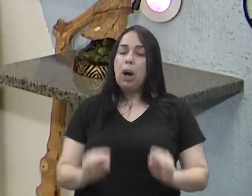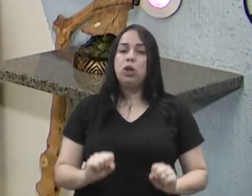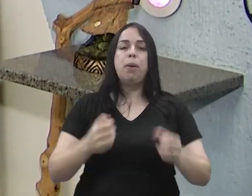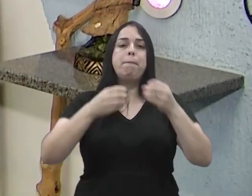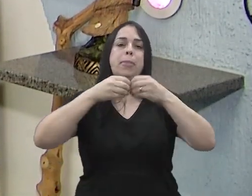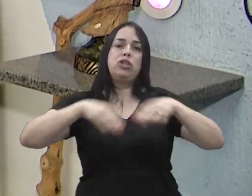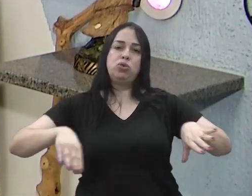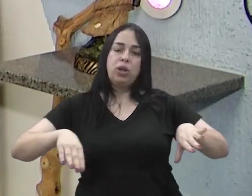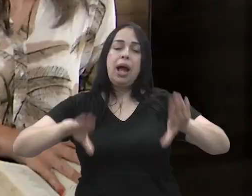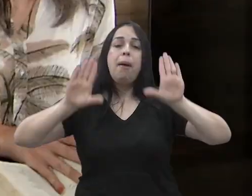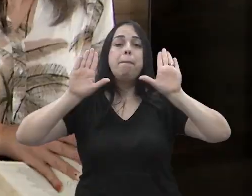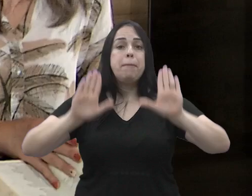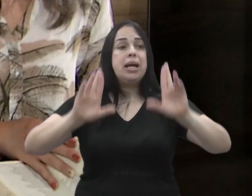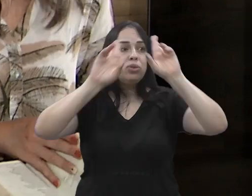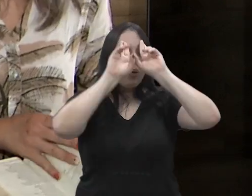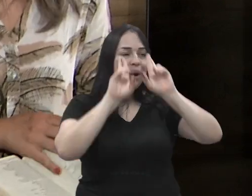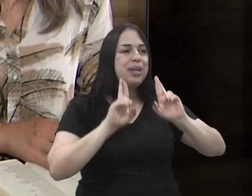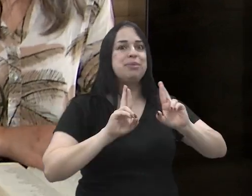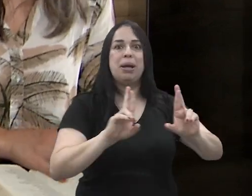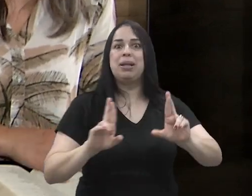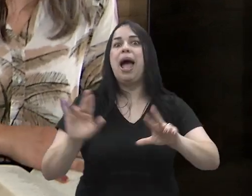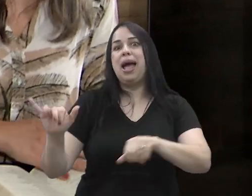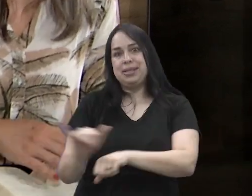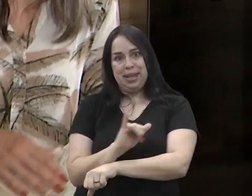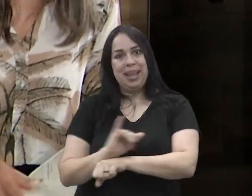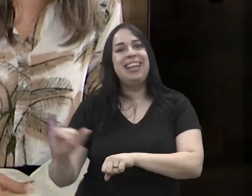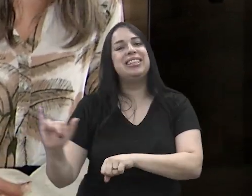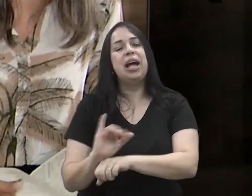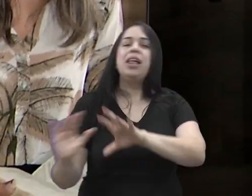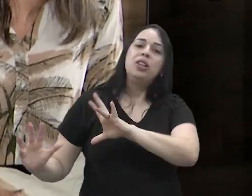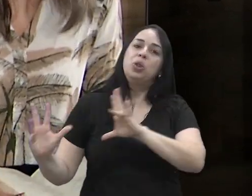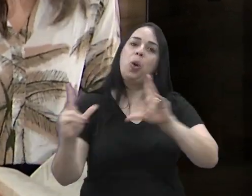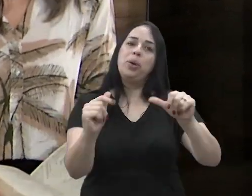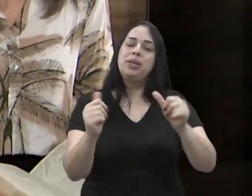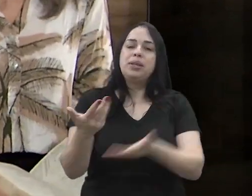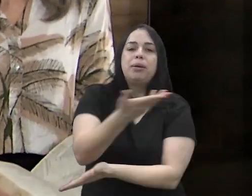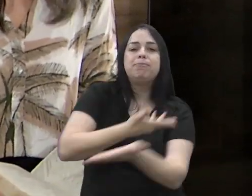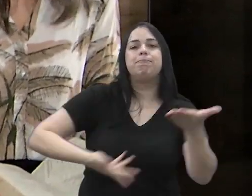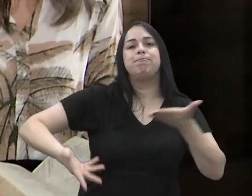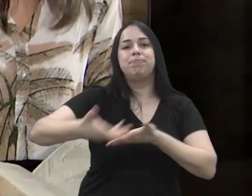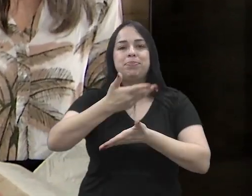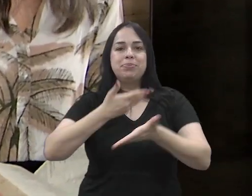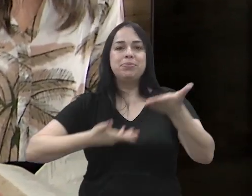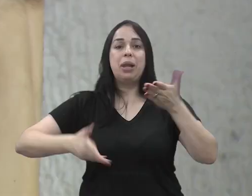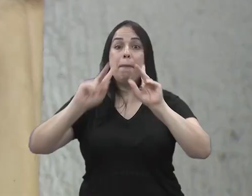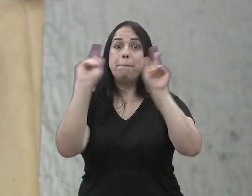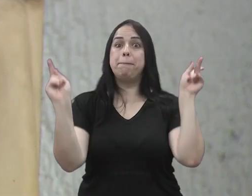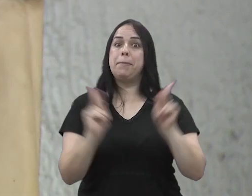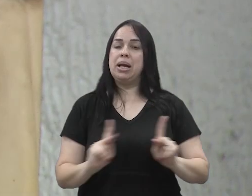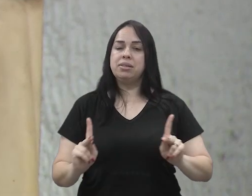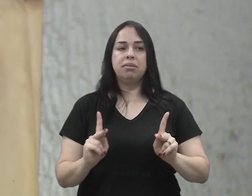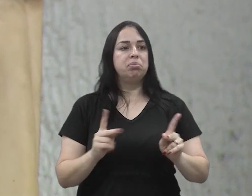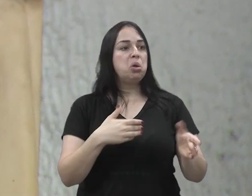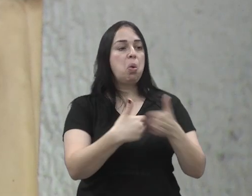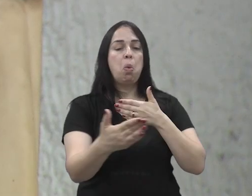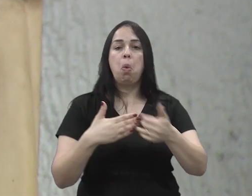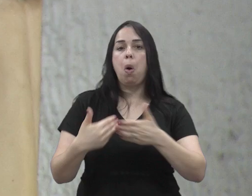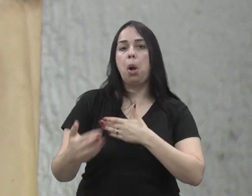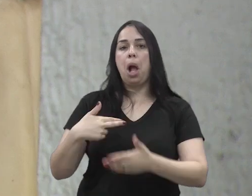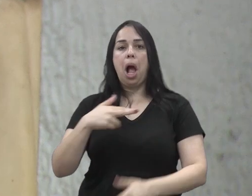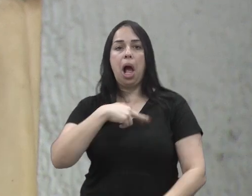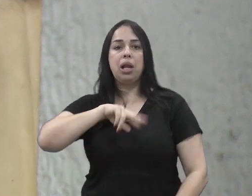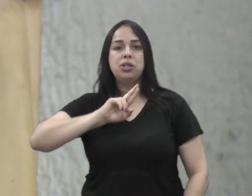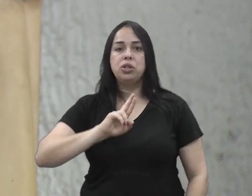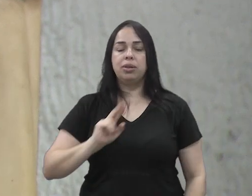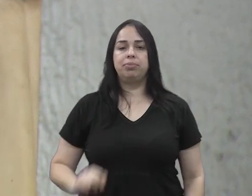que ferem esses direitos. Mas o respeito é o caminho para que todas as pessoas convivam em paz, independente da religião